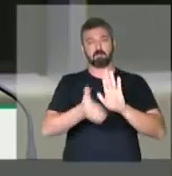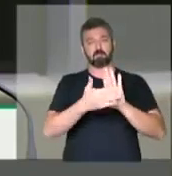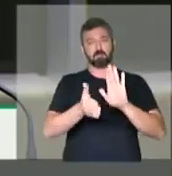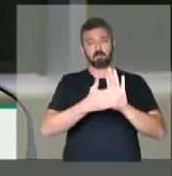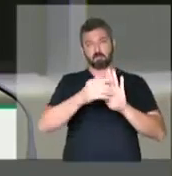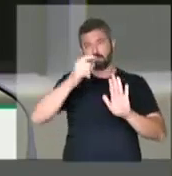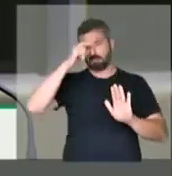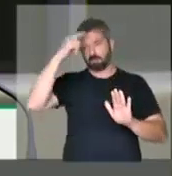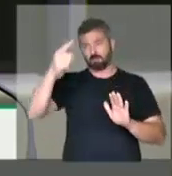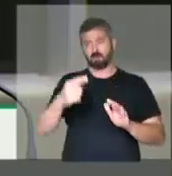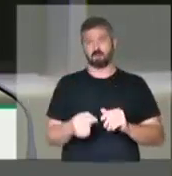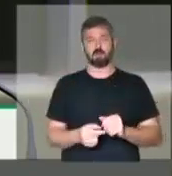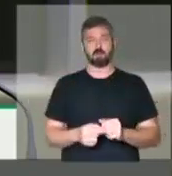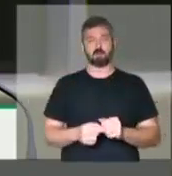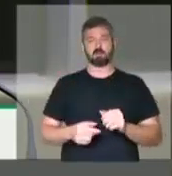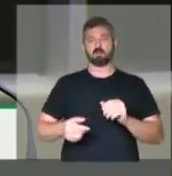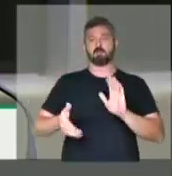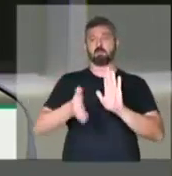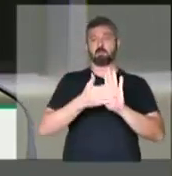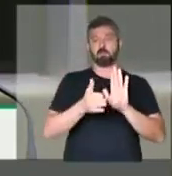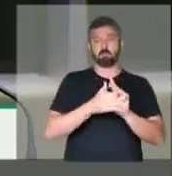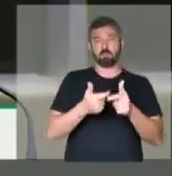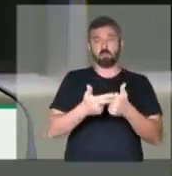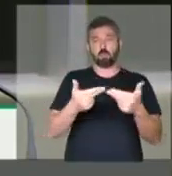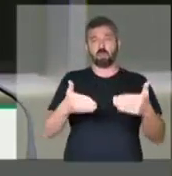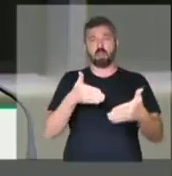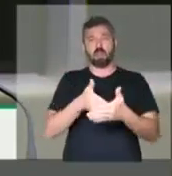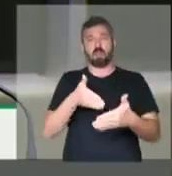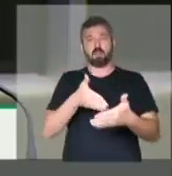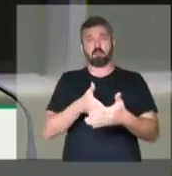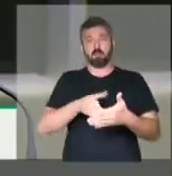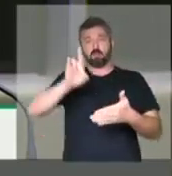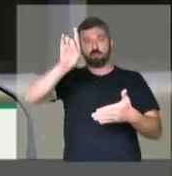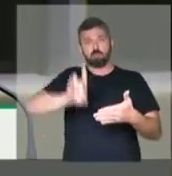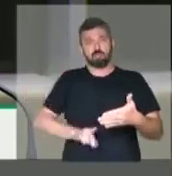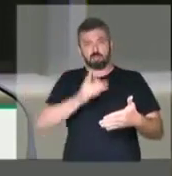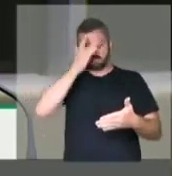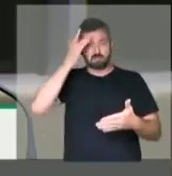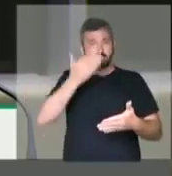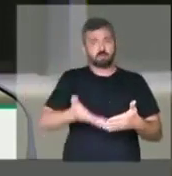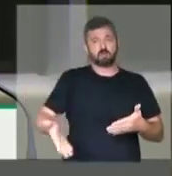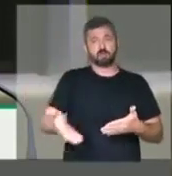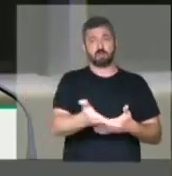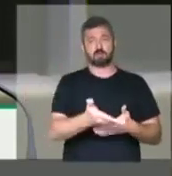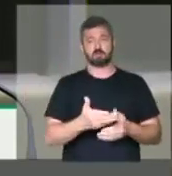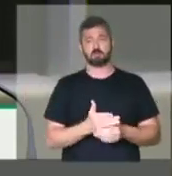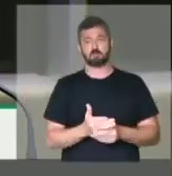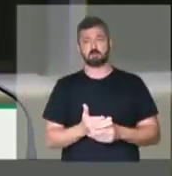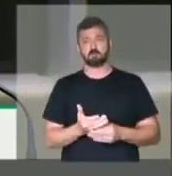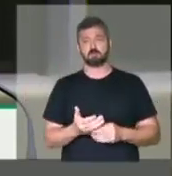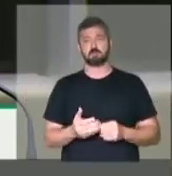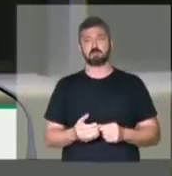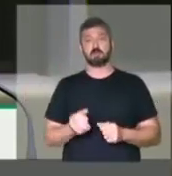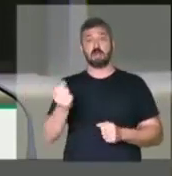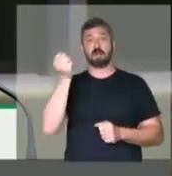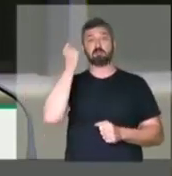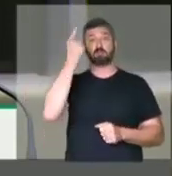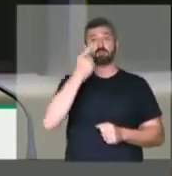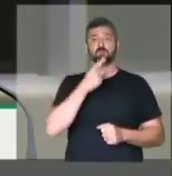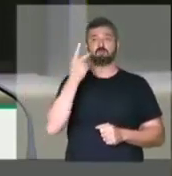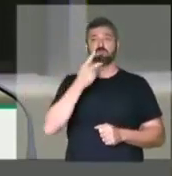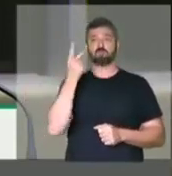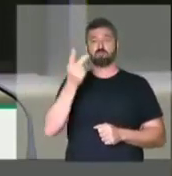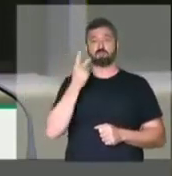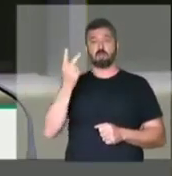ideias e propor medidas que restringem o direito dessas pessoas. Ele chegou ao absurdo